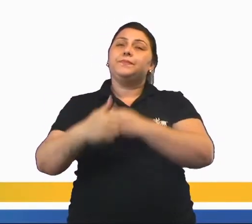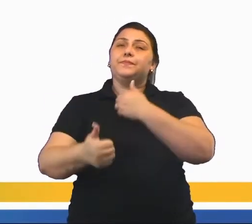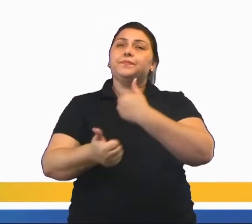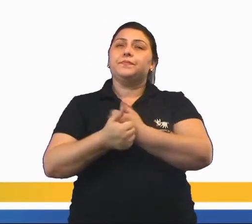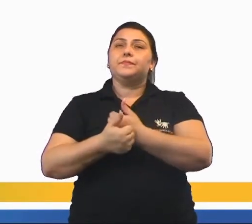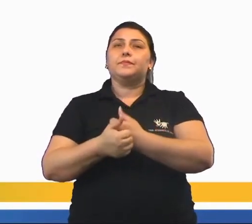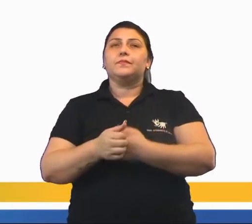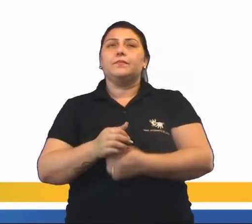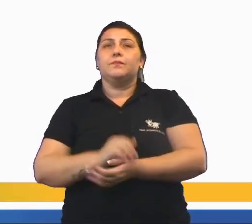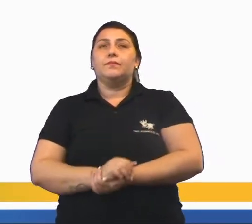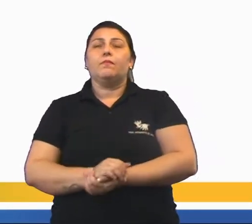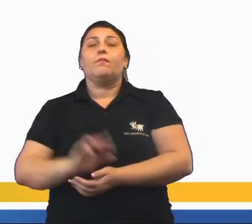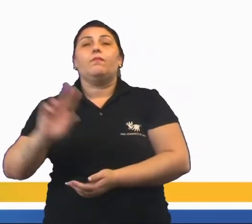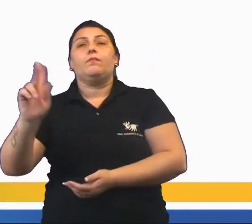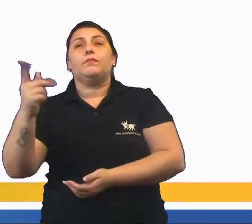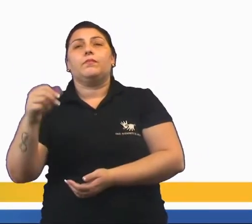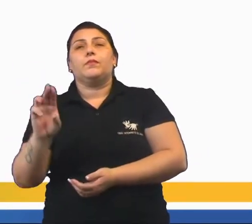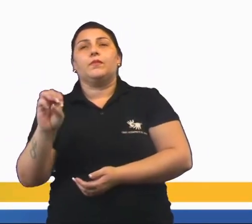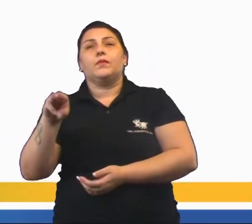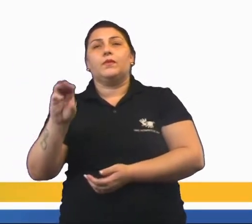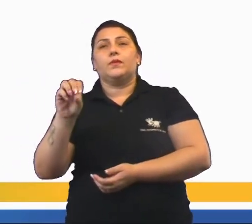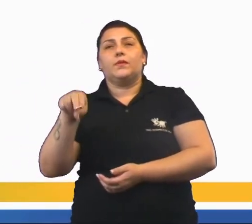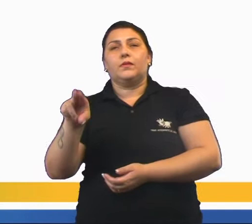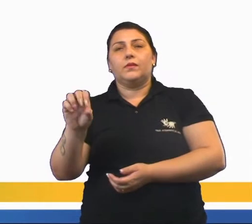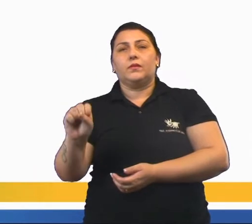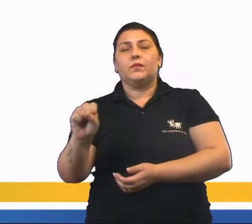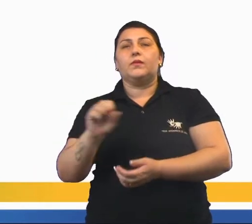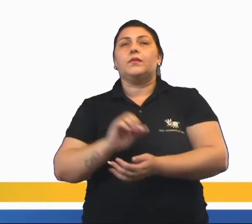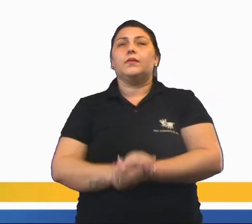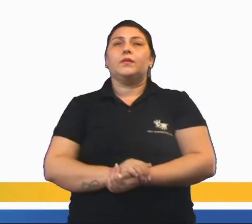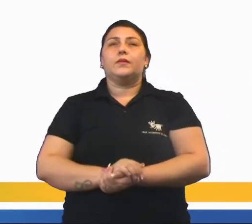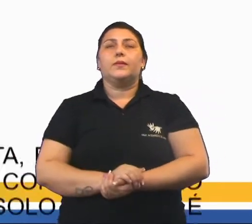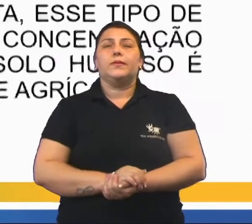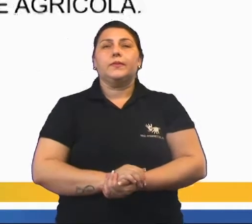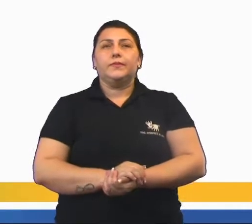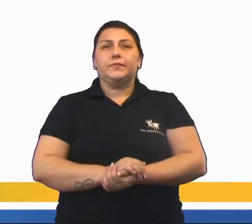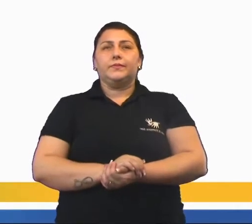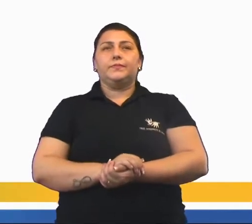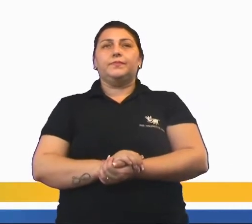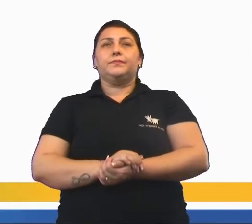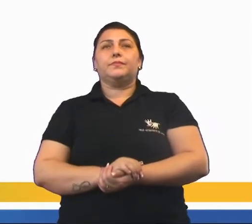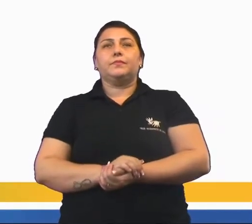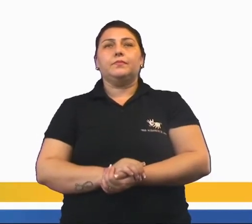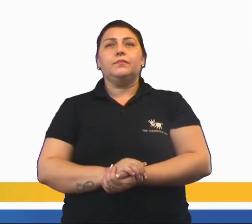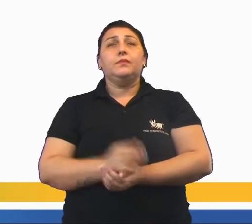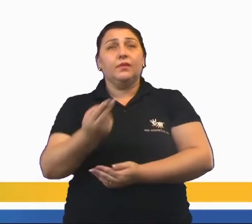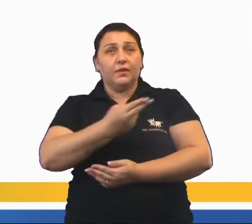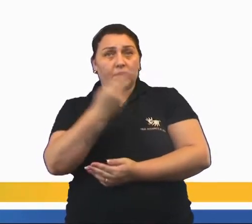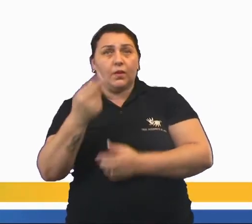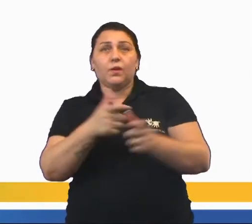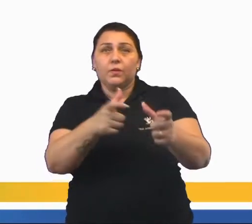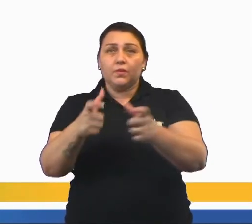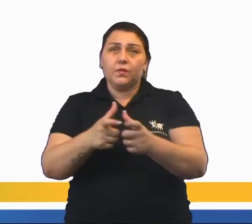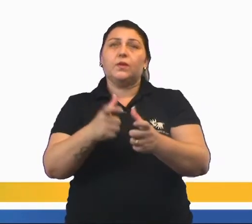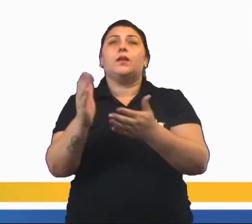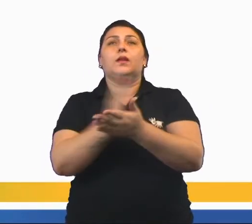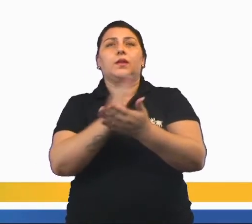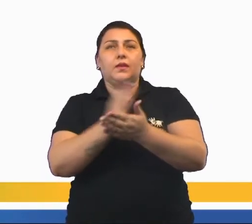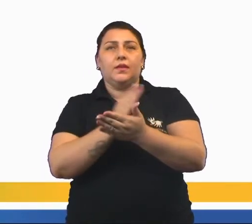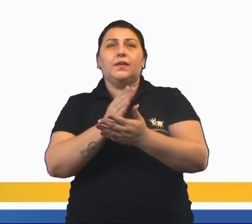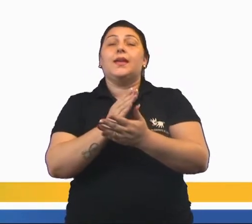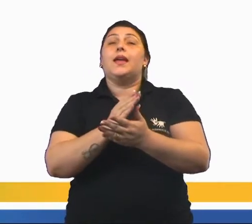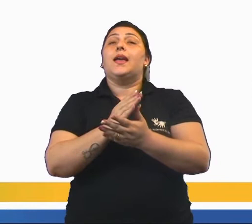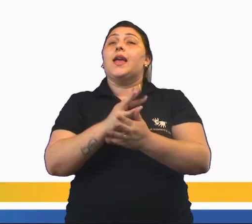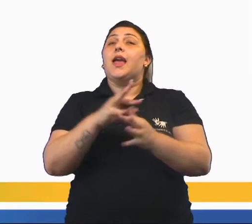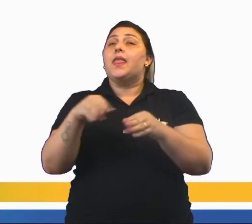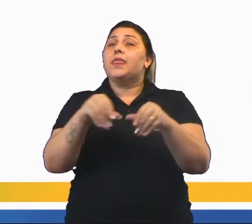juntos. Agora, nós vamos falar um pouquinho e conhecer sobre o solo humoso. O solo humoso, ele é chamado